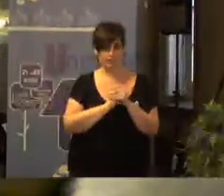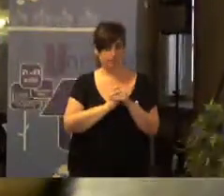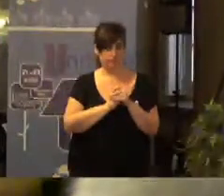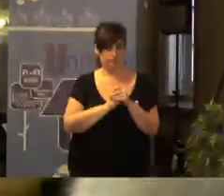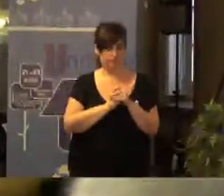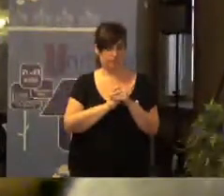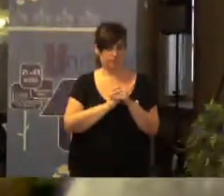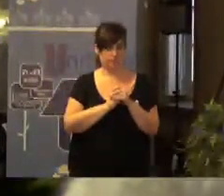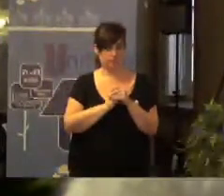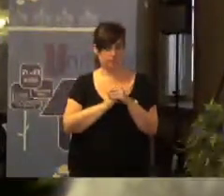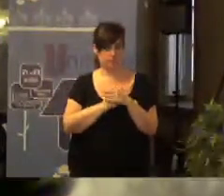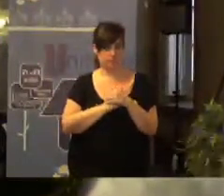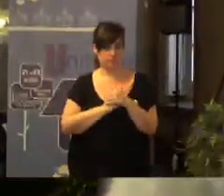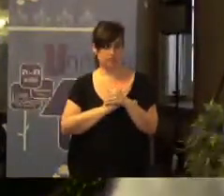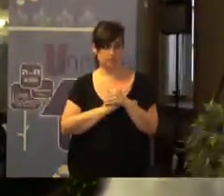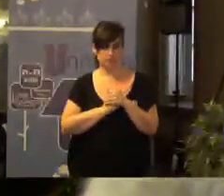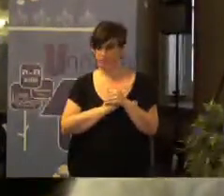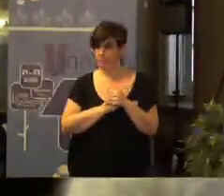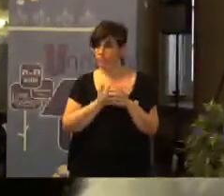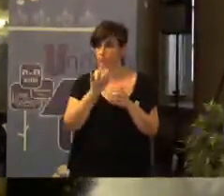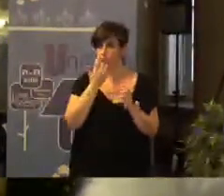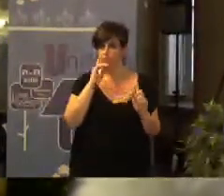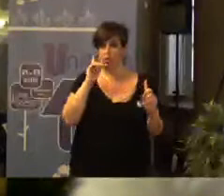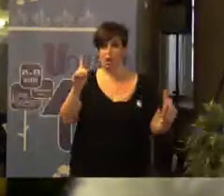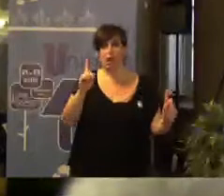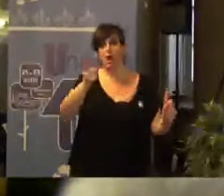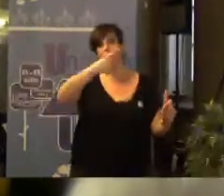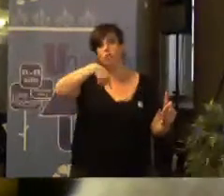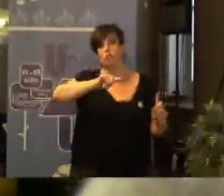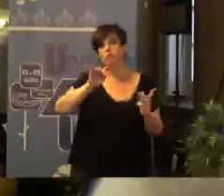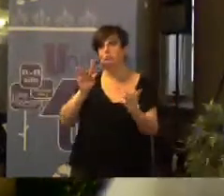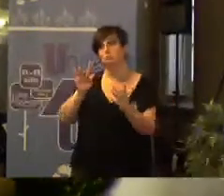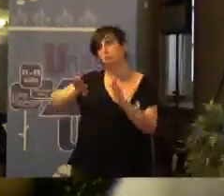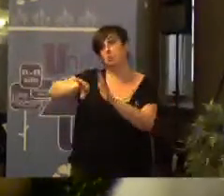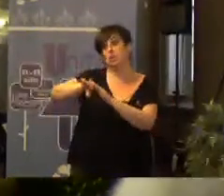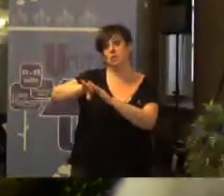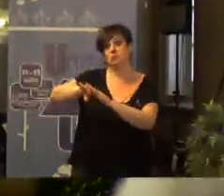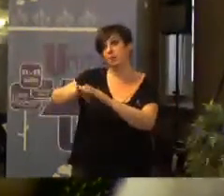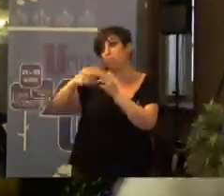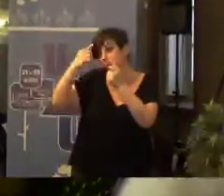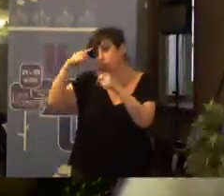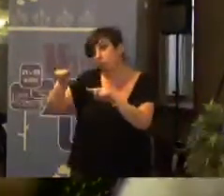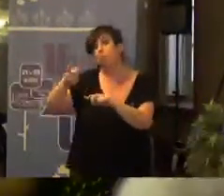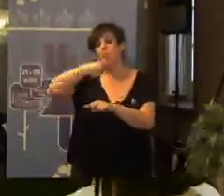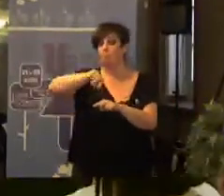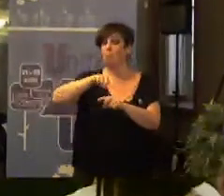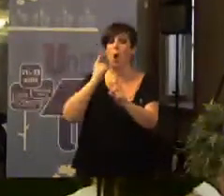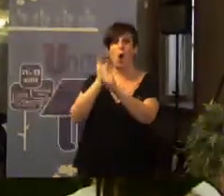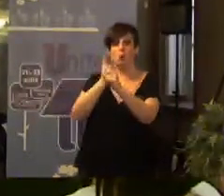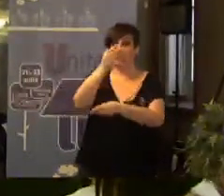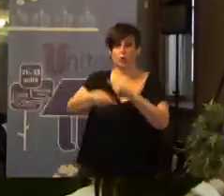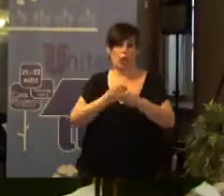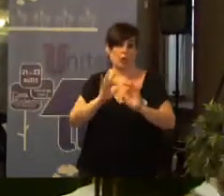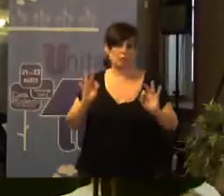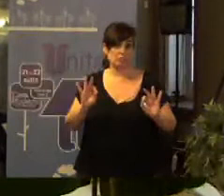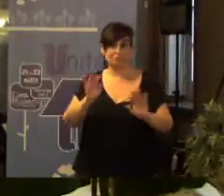Bom, o PS fez um acordo laboral com a direita, terá a nossa oposição. É o resultado